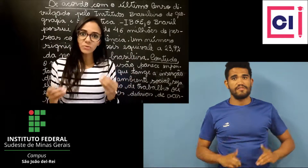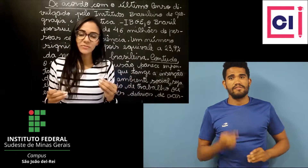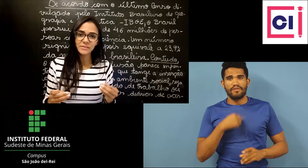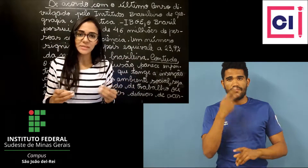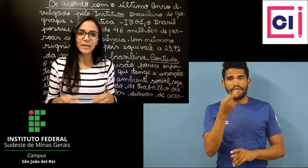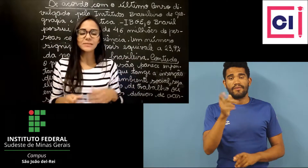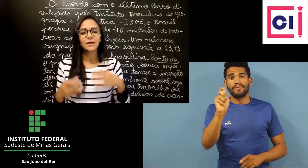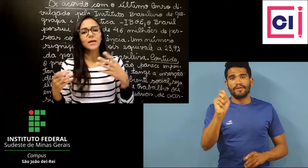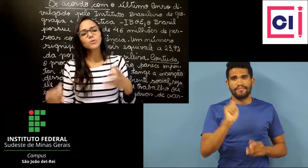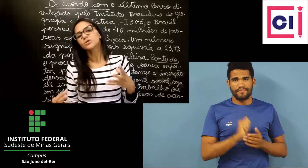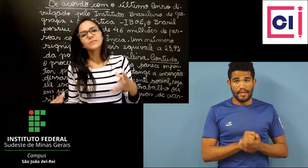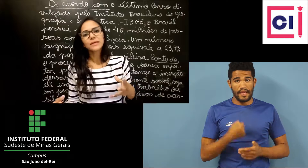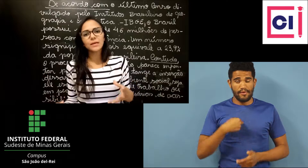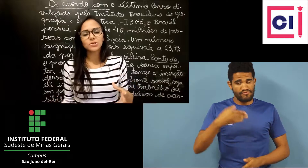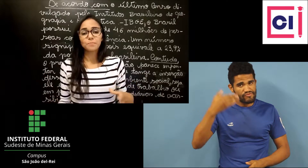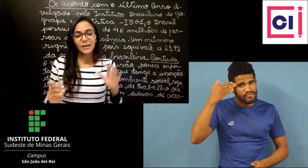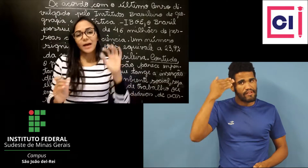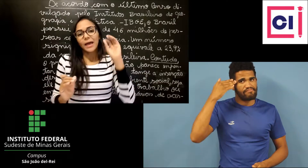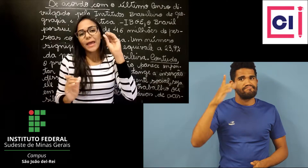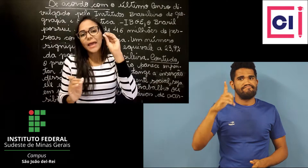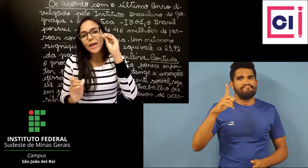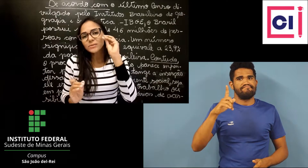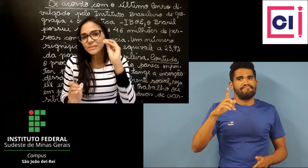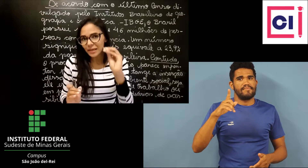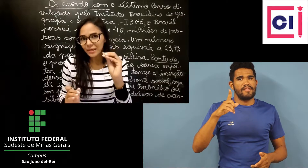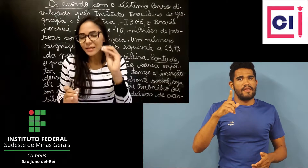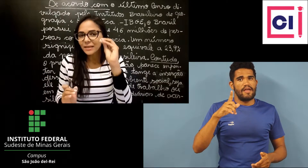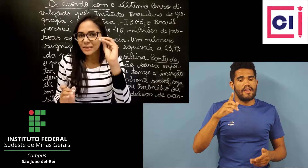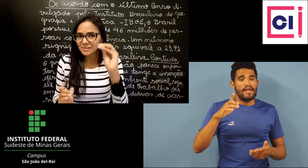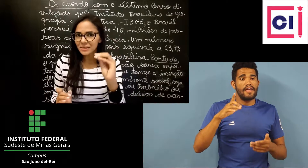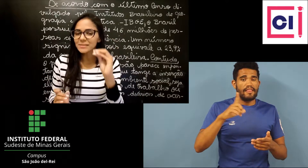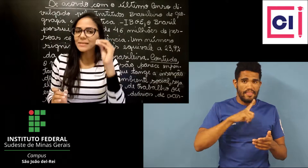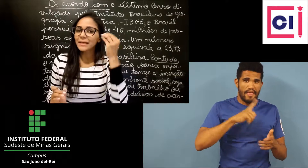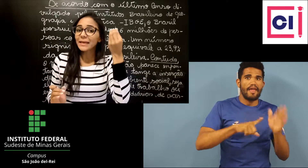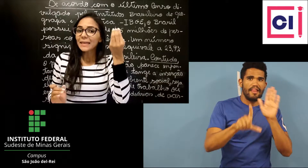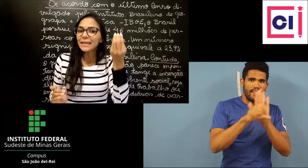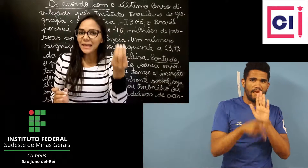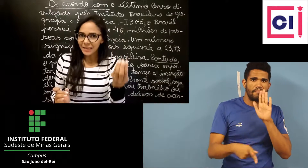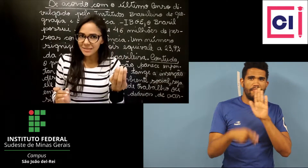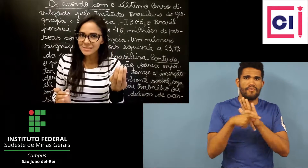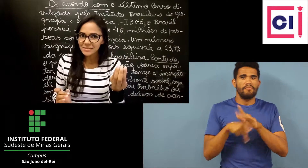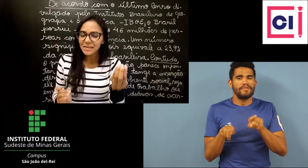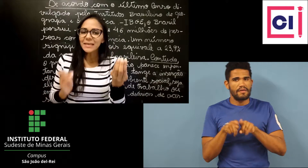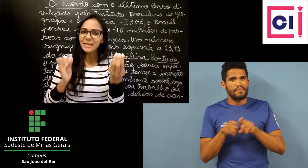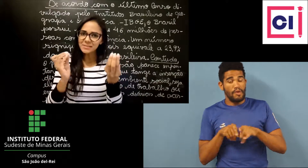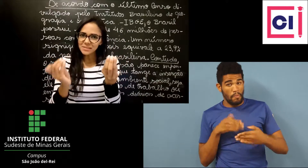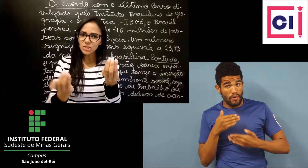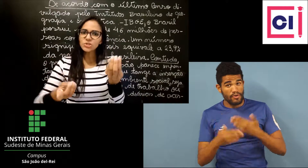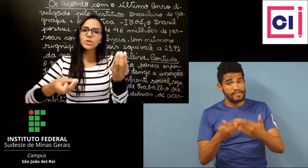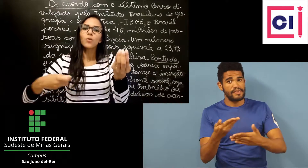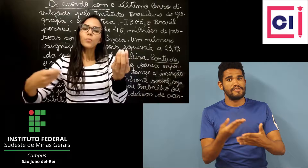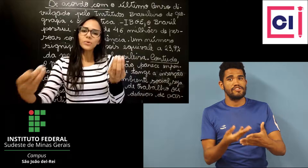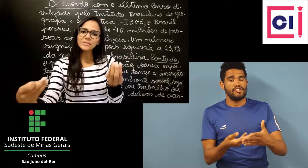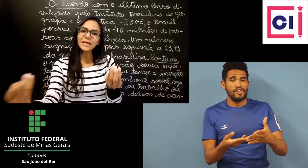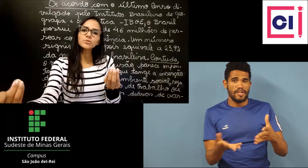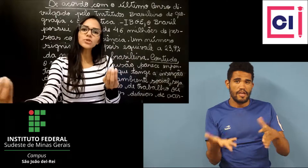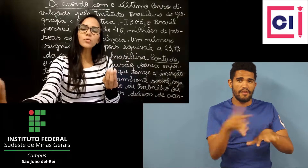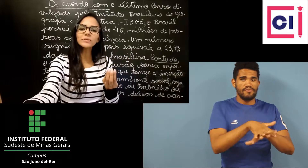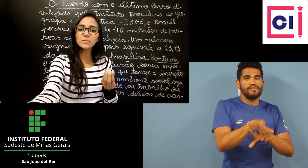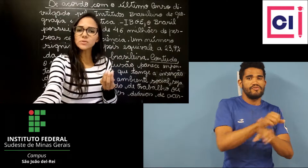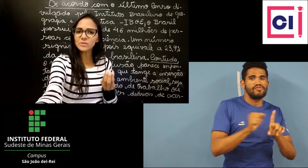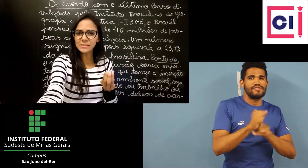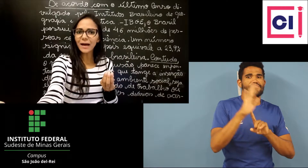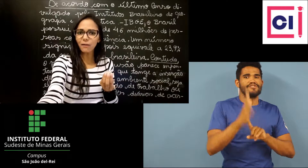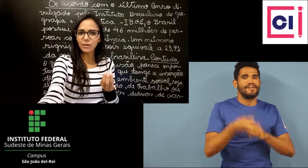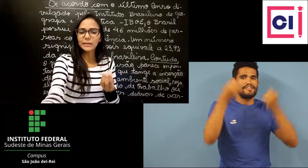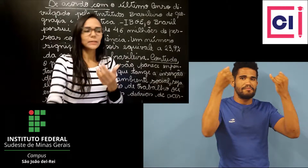da pessoa com deficiência, eu digo o seguinte: eu sei que existem leis e existe um processo de